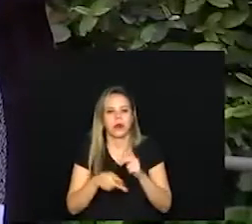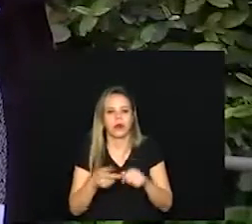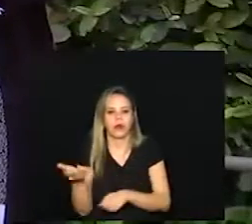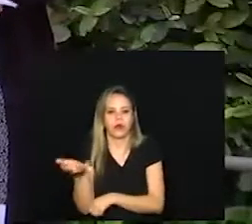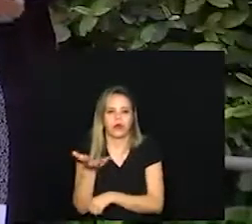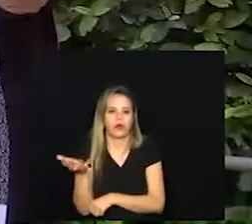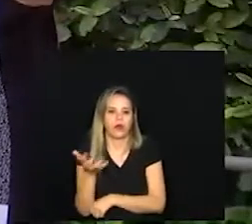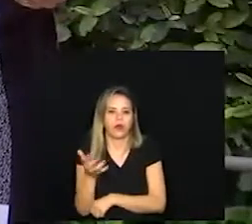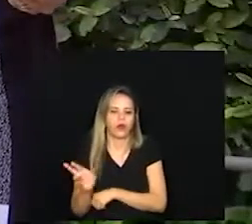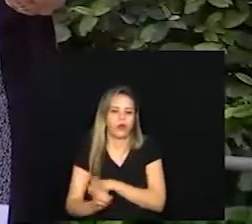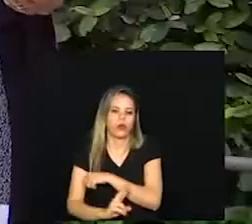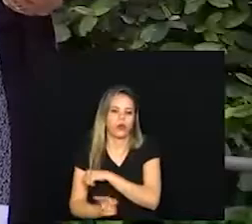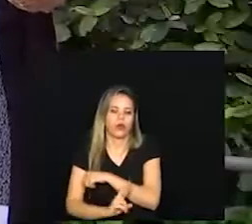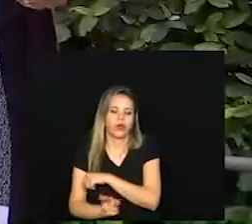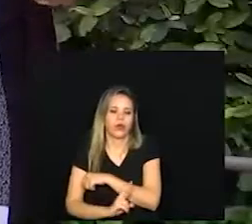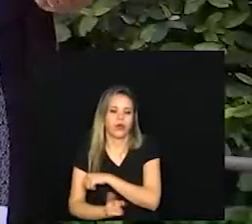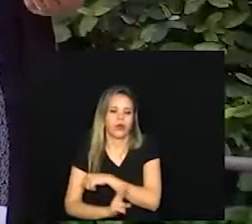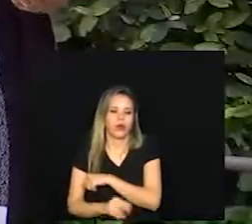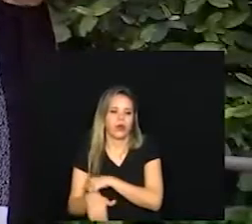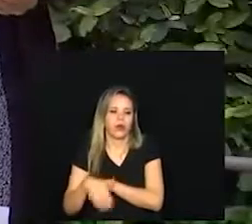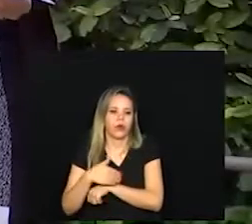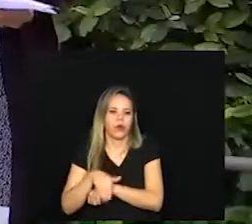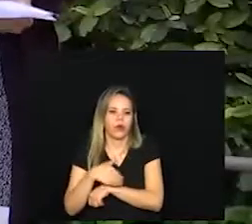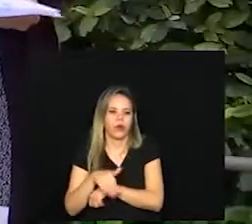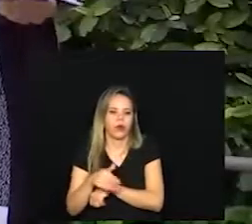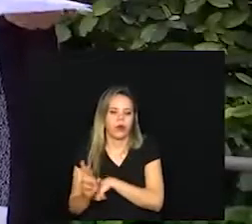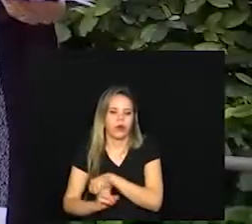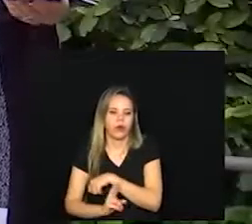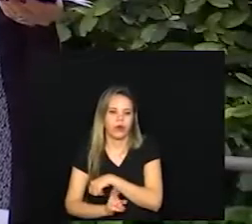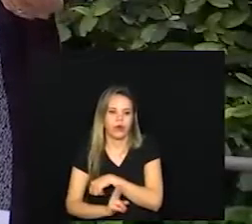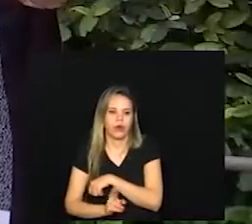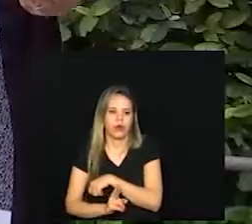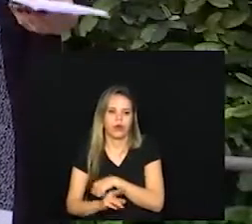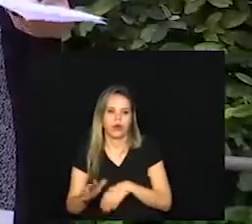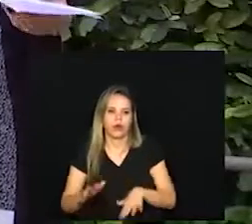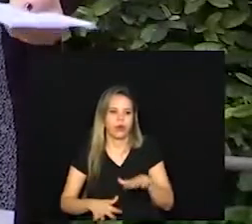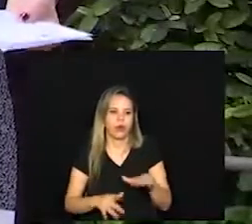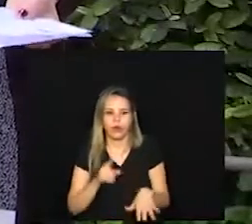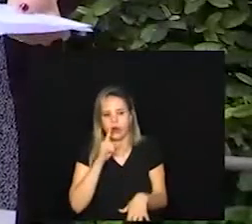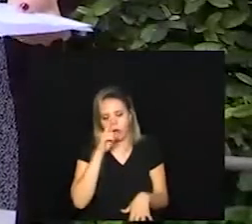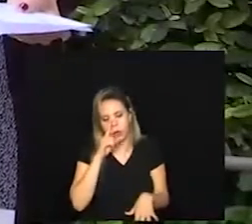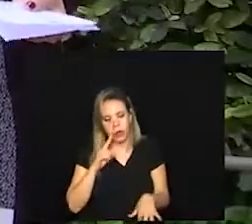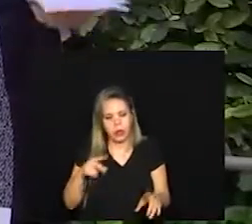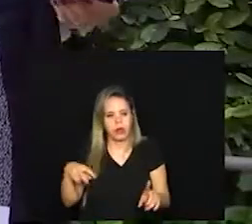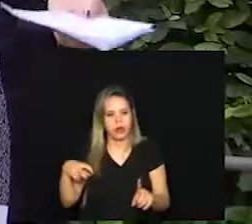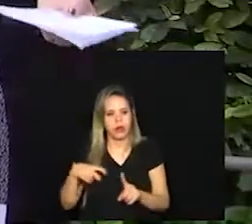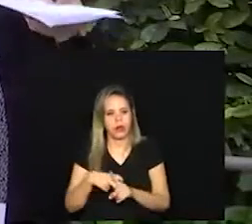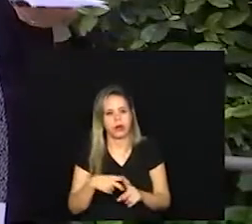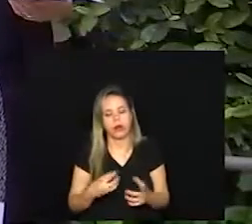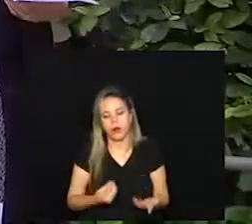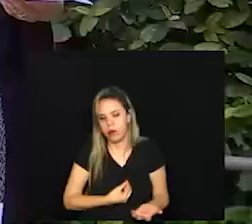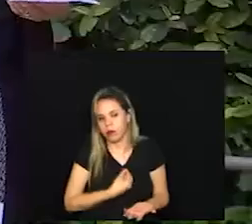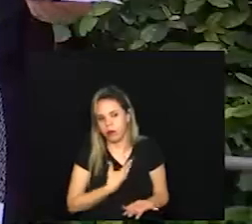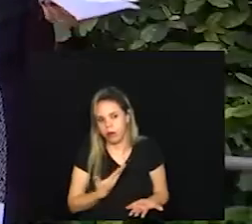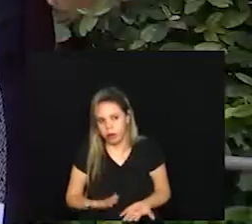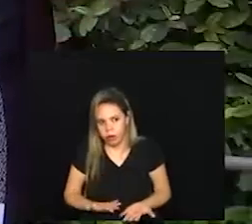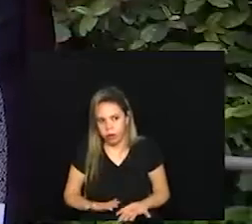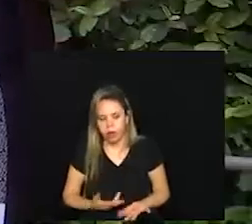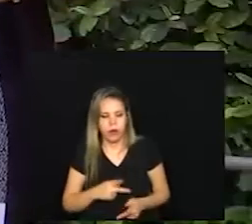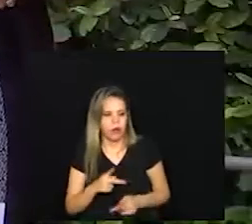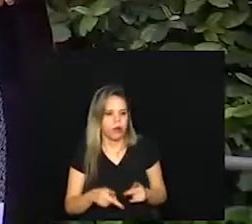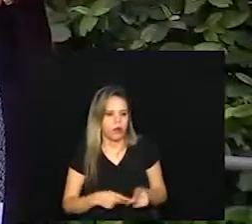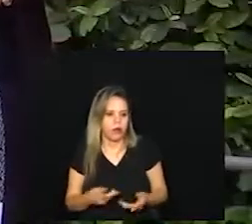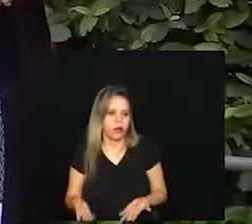andam pelas ruas e que estão, as ruas não, pelas rodovias, e que muitas vezes correm risco, inclusive, de vida. Então, esses andarilhos